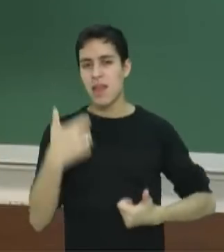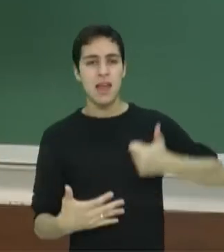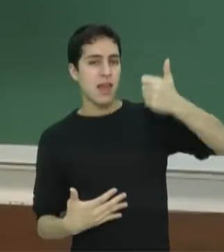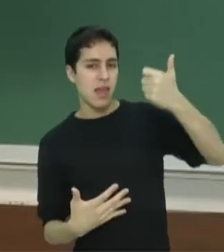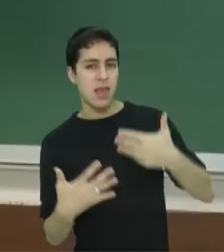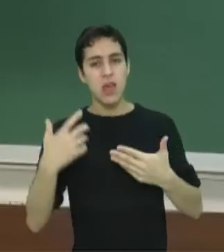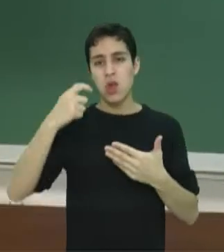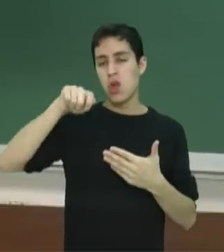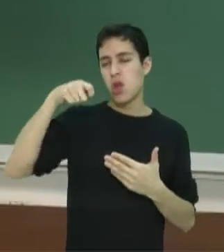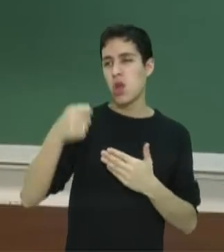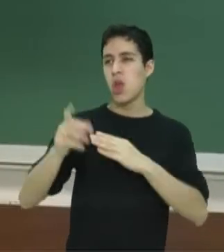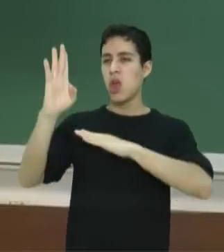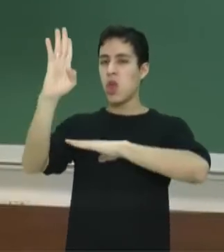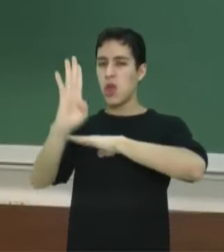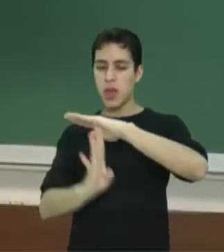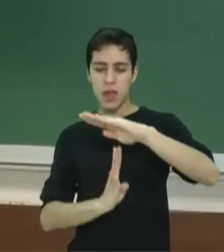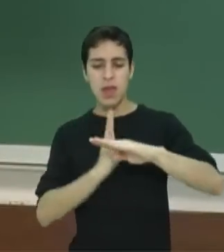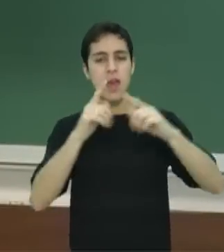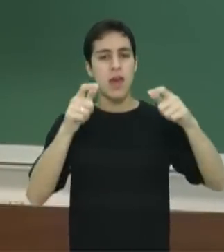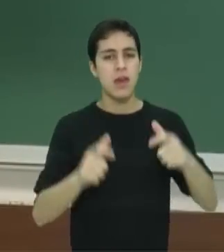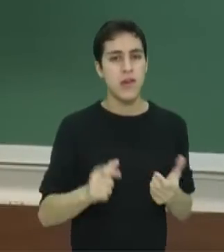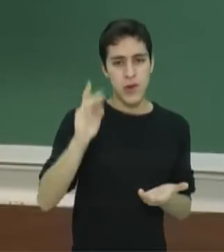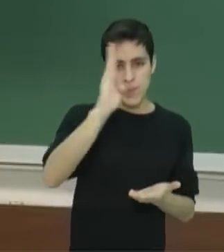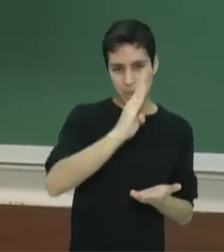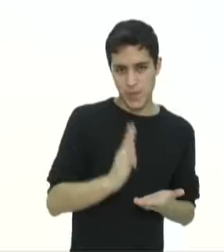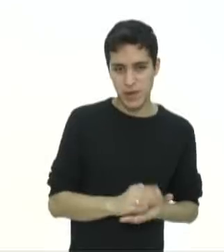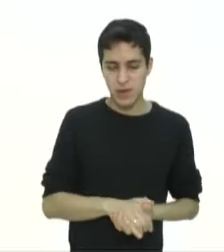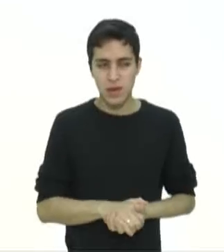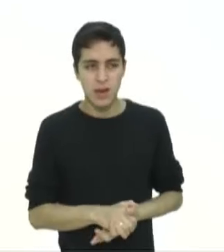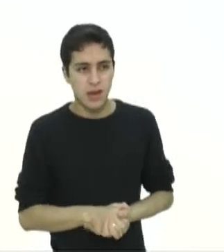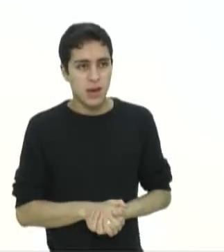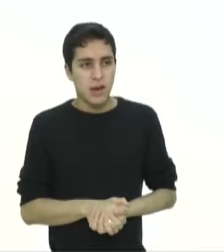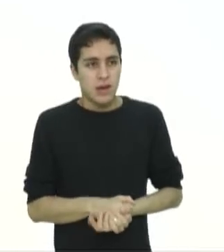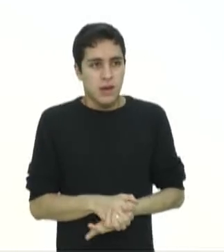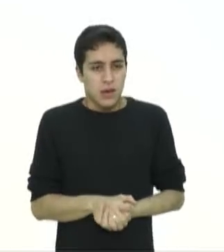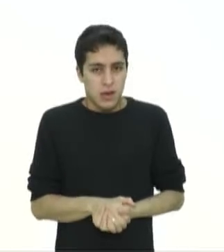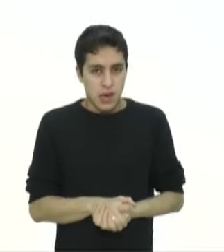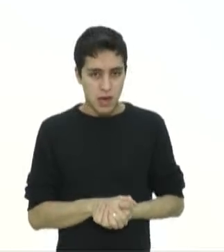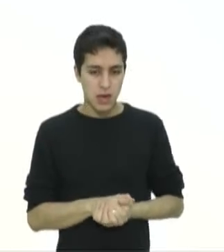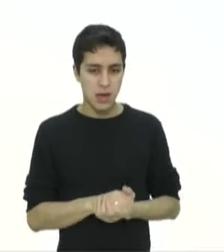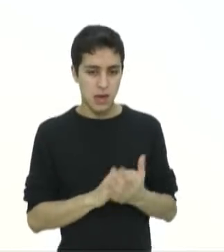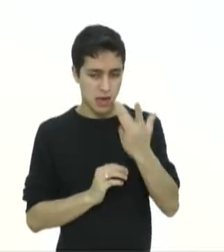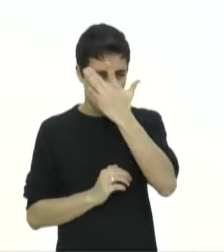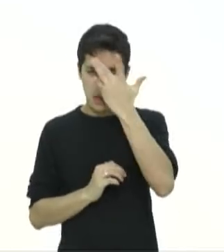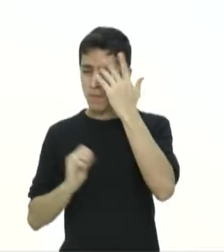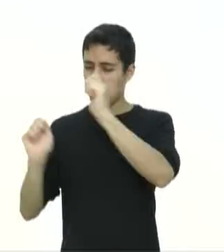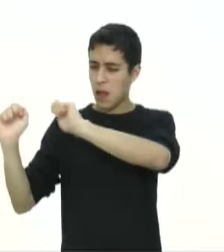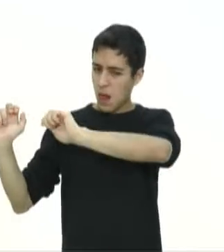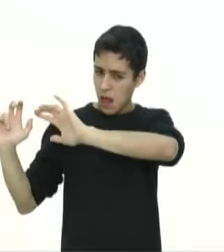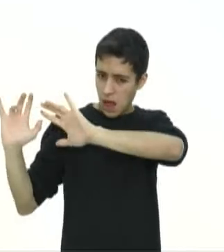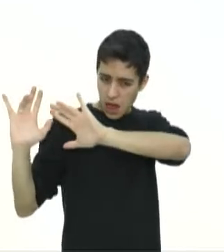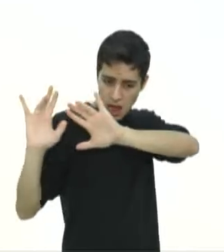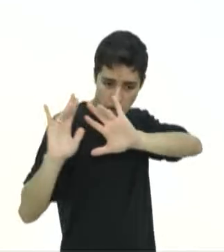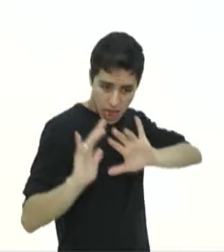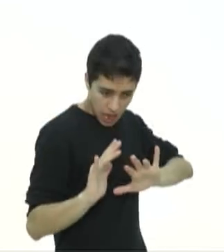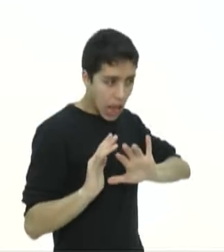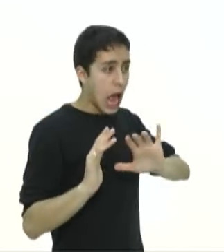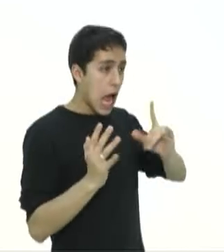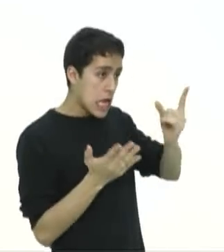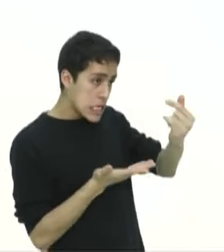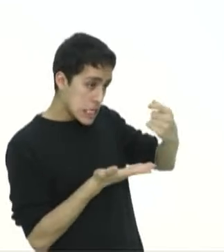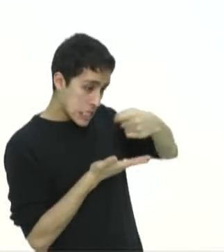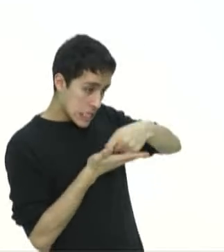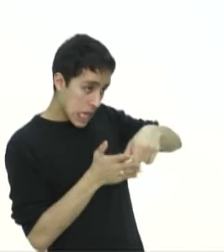os imigrantes no Brasil. Vamos lá? Os colonos que imigram, recebendo dinheiro adiantado,